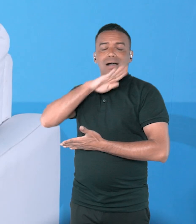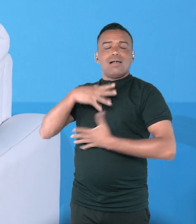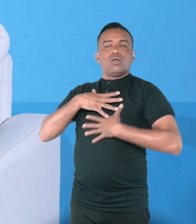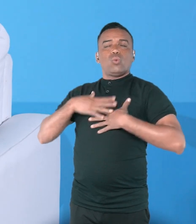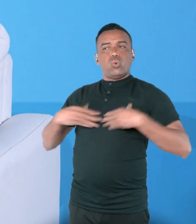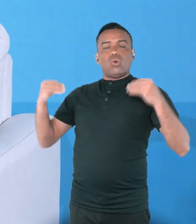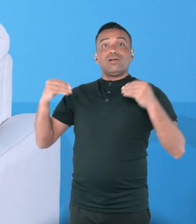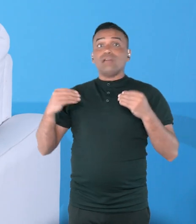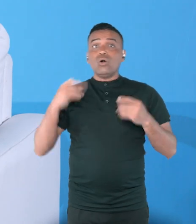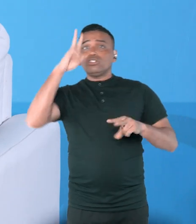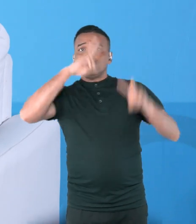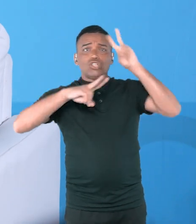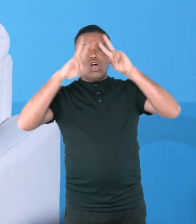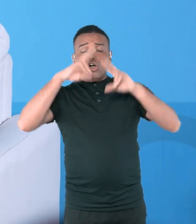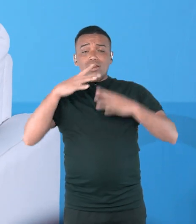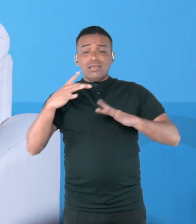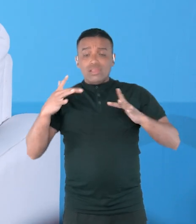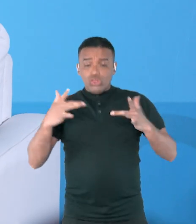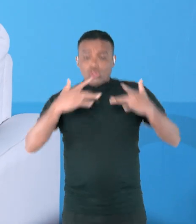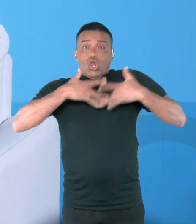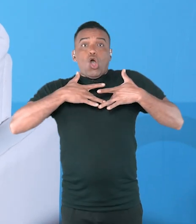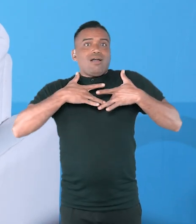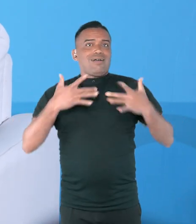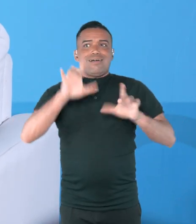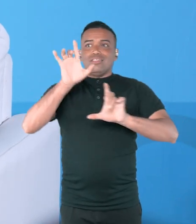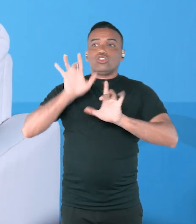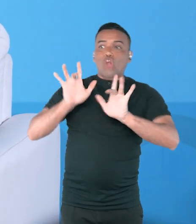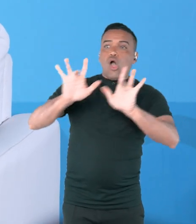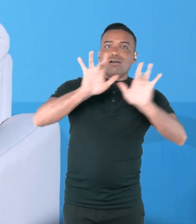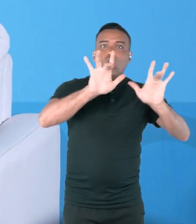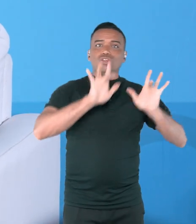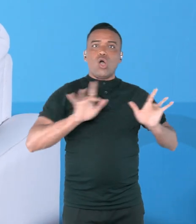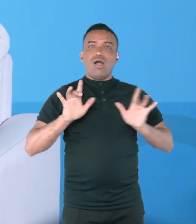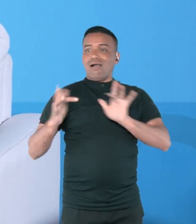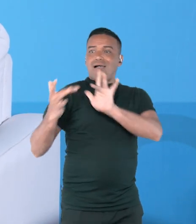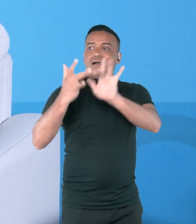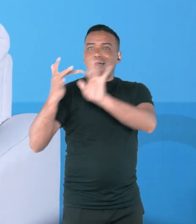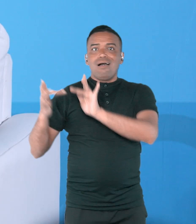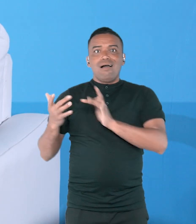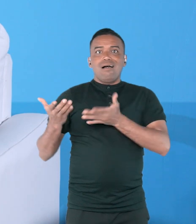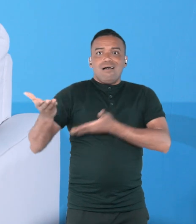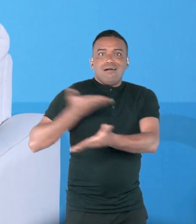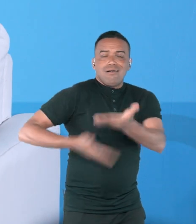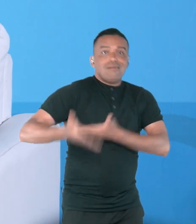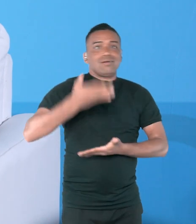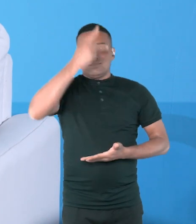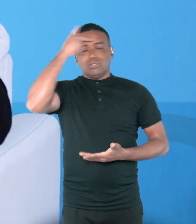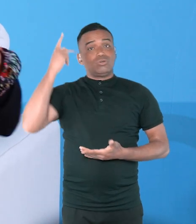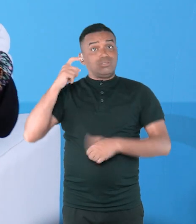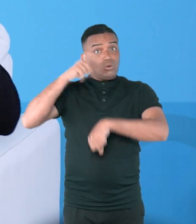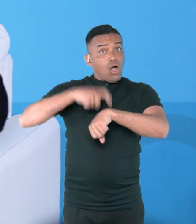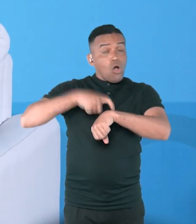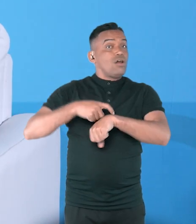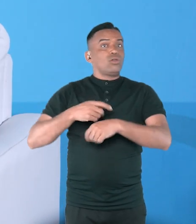histórias que tocam muito as pessoas em algum ponto. Então, virou um negócio fascinante, porque, quando eu